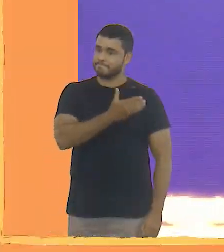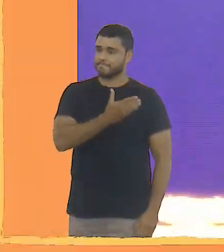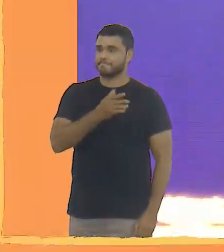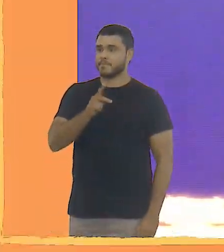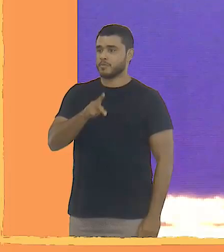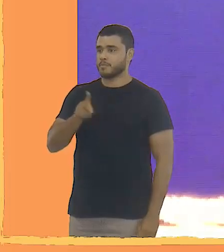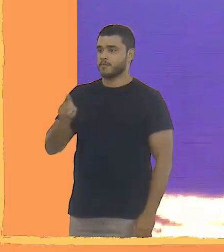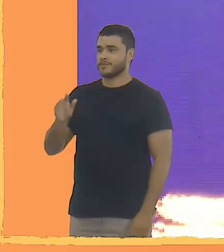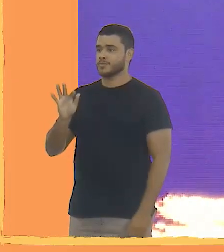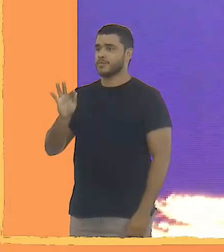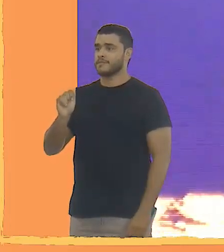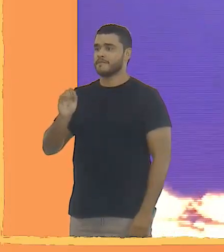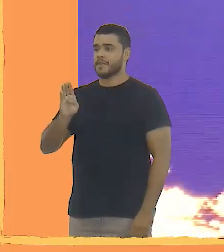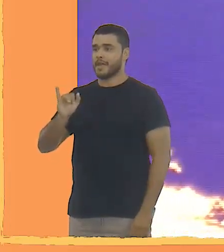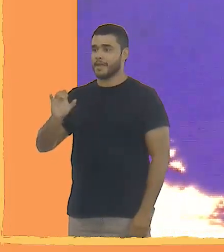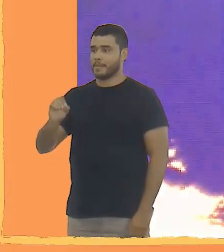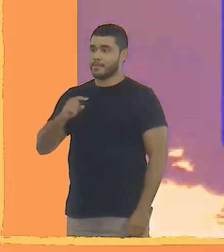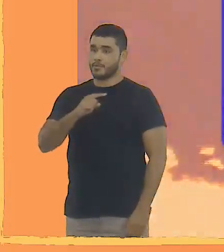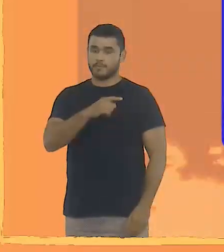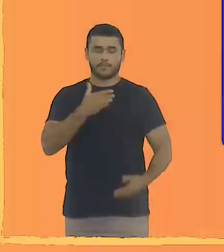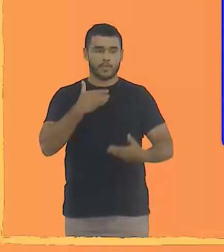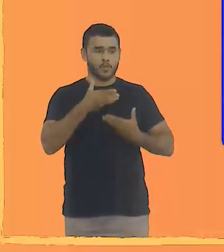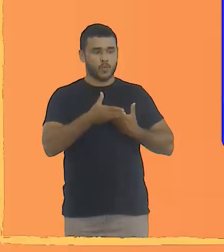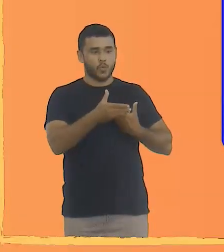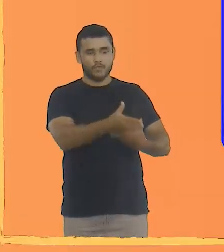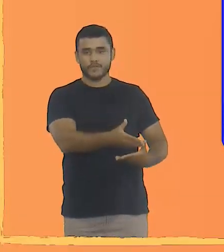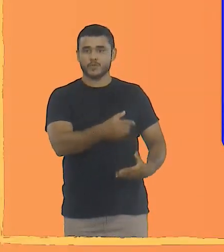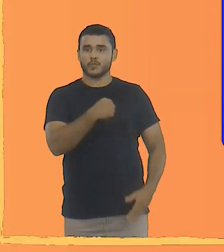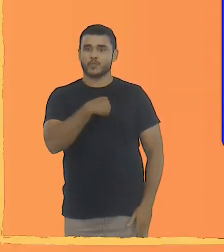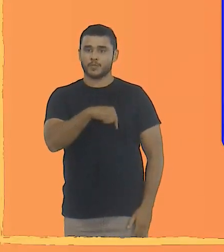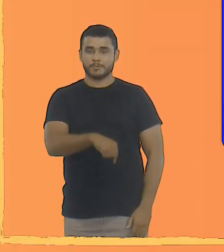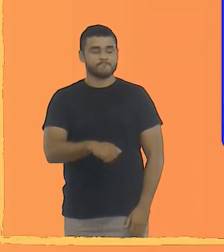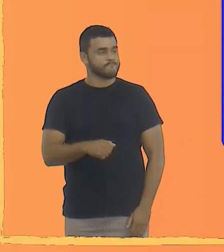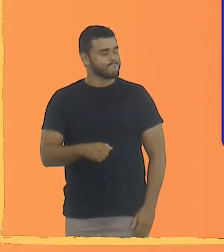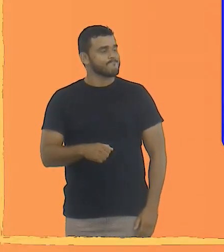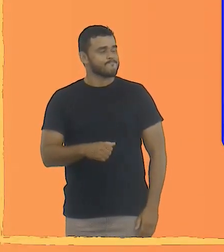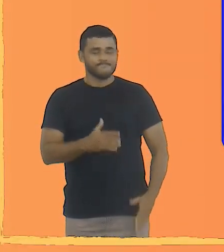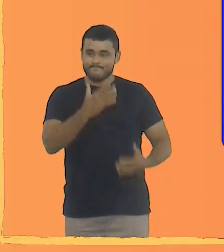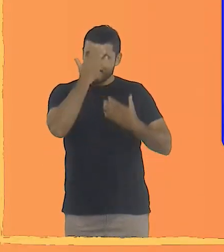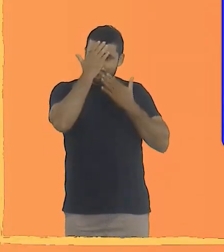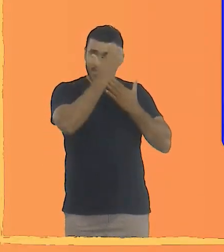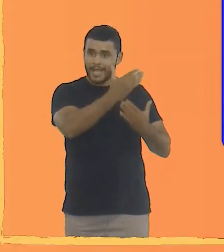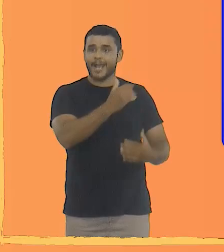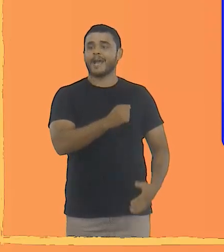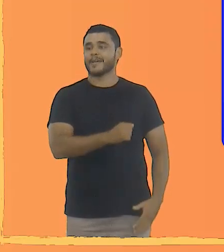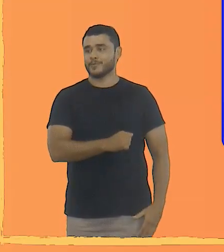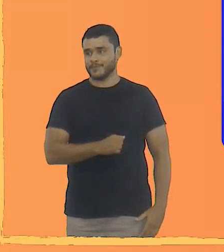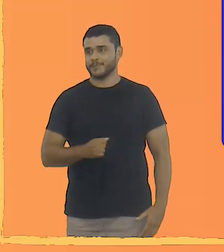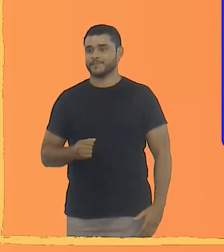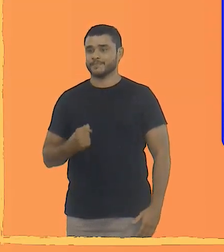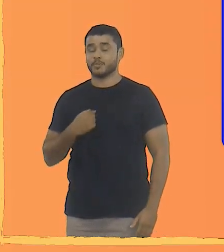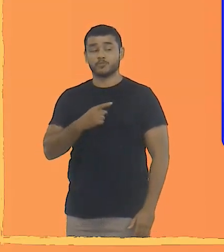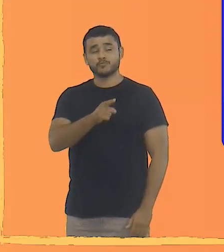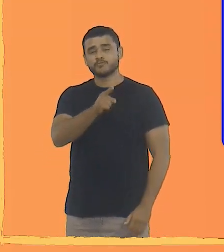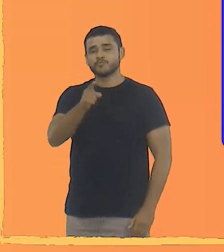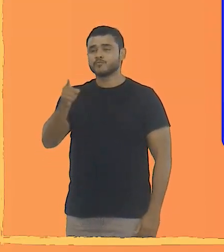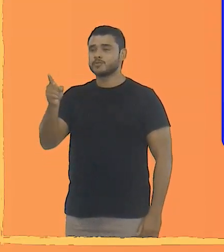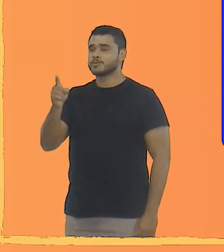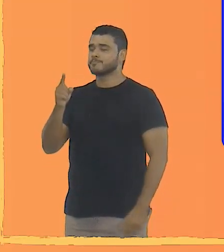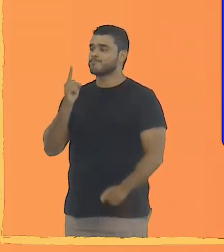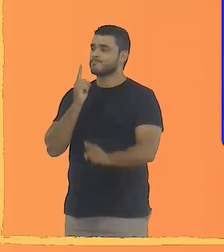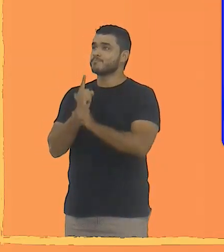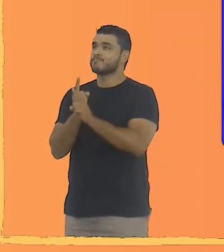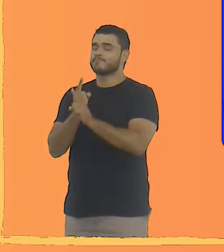Fábio. É uma satisfação imensa estar voltando a encontrar aqui com vocês. Eu lembro que eu